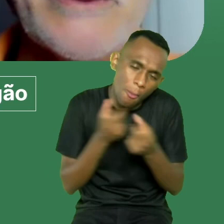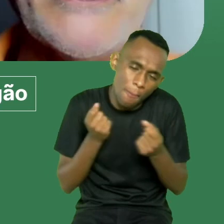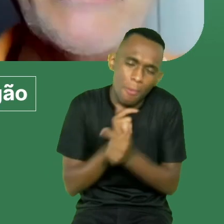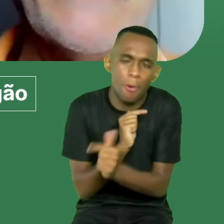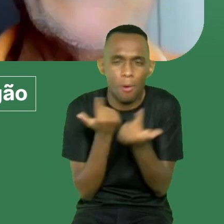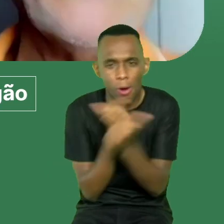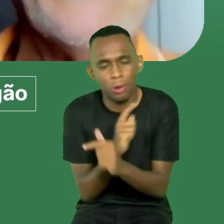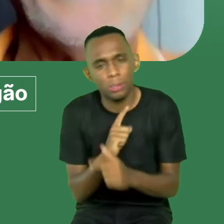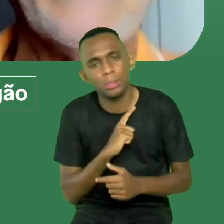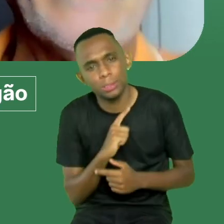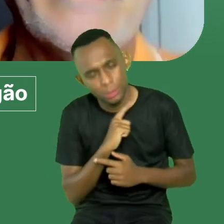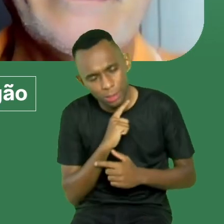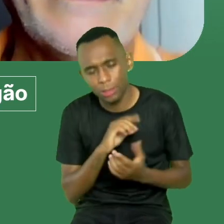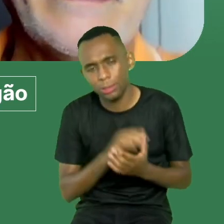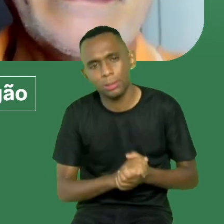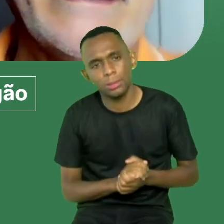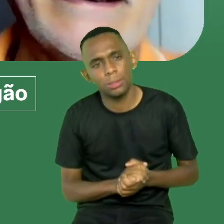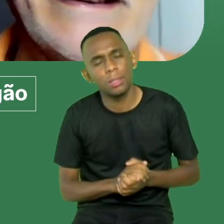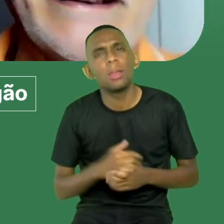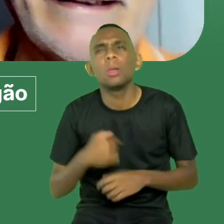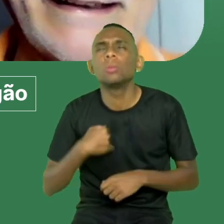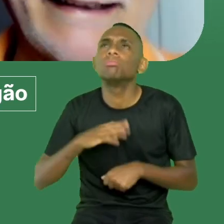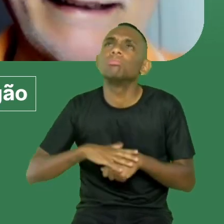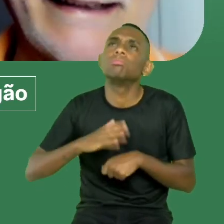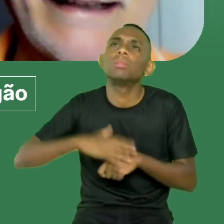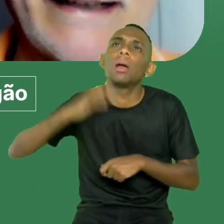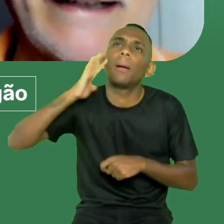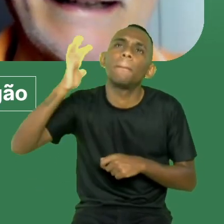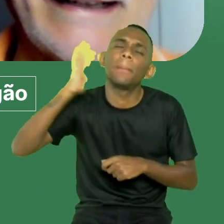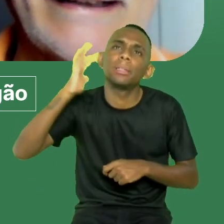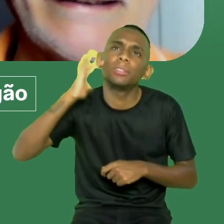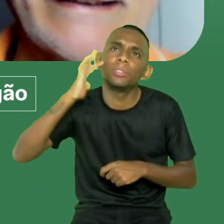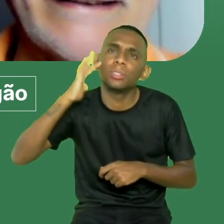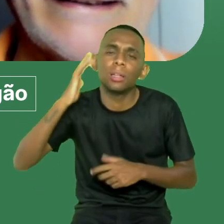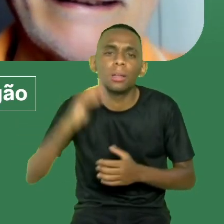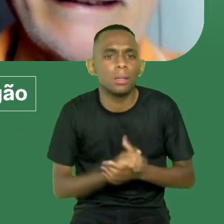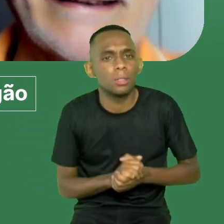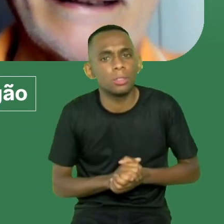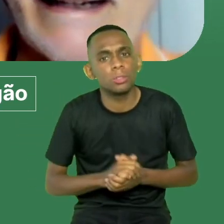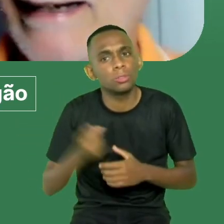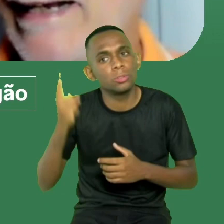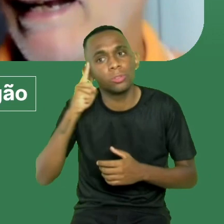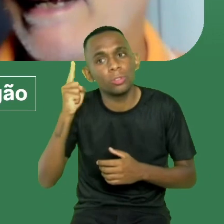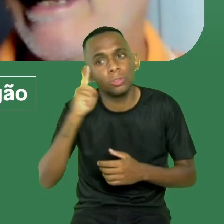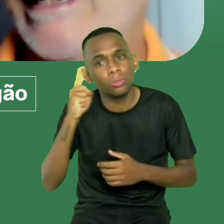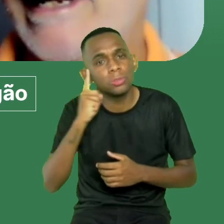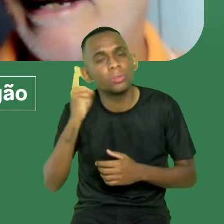ótimo. erotismo. Eu fiquei imaginando aquela pessoa com aquele assovio irritante o dia inteiro na cabeça.